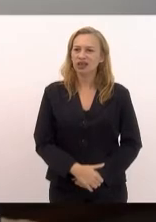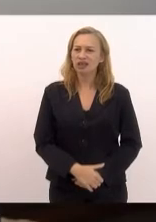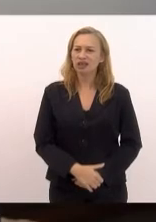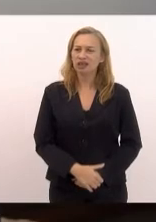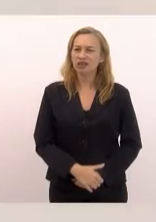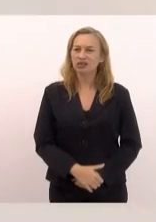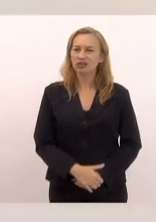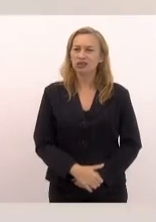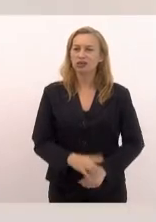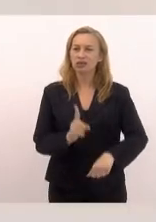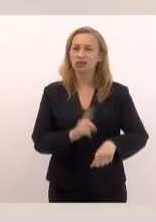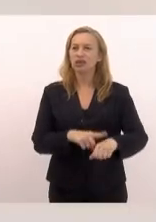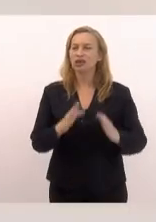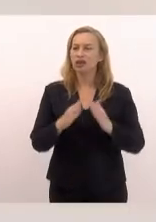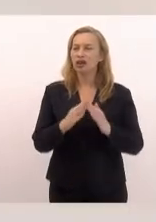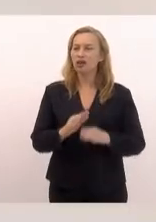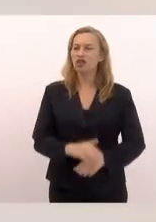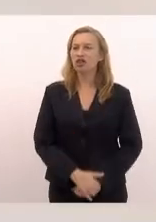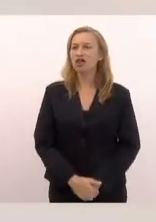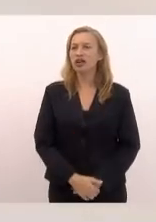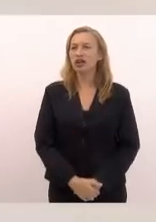O tempo regimental.